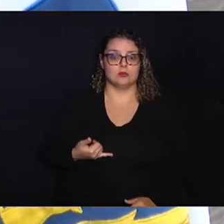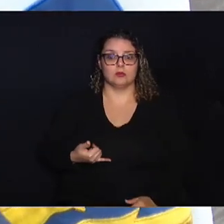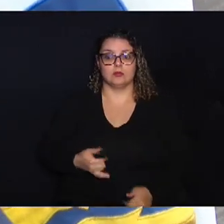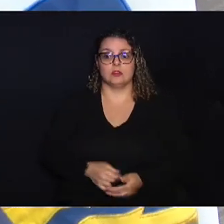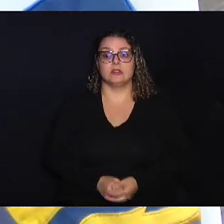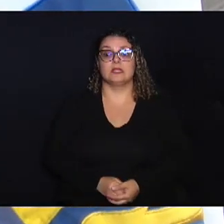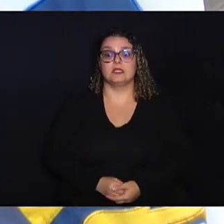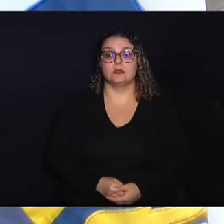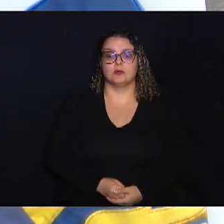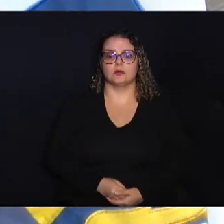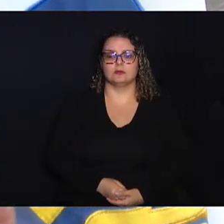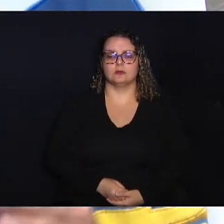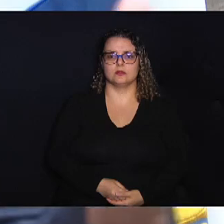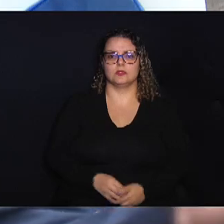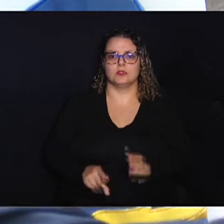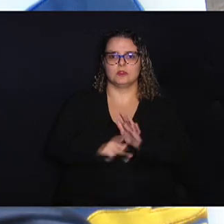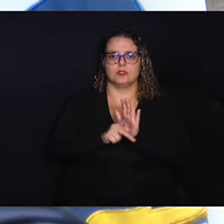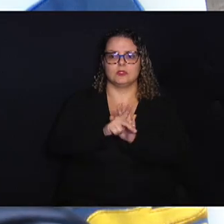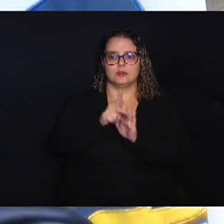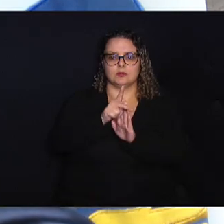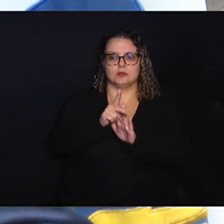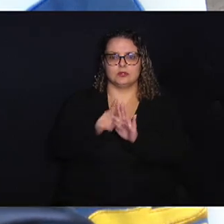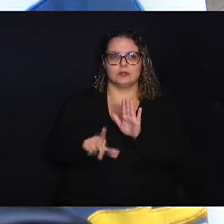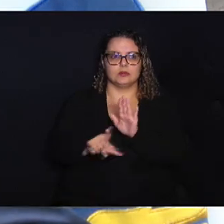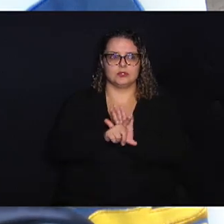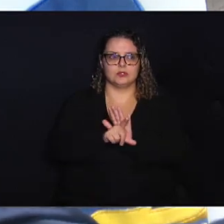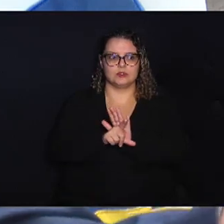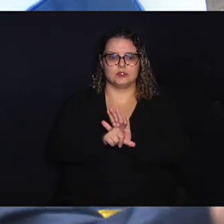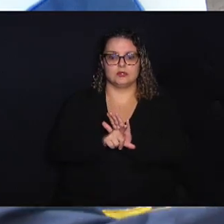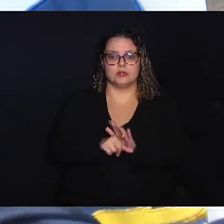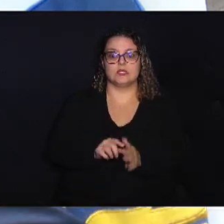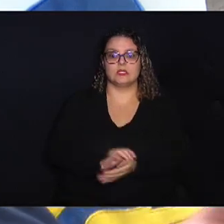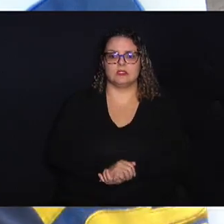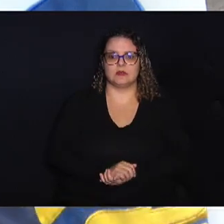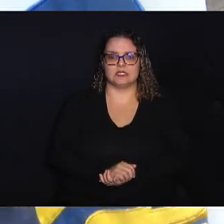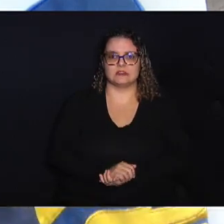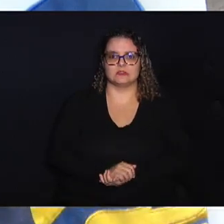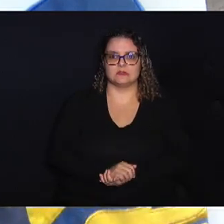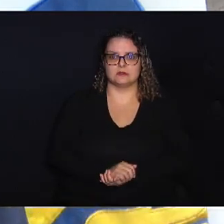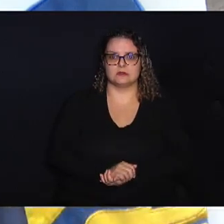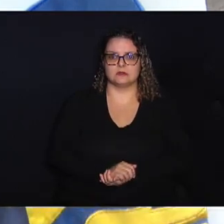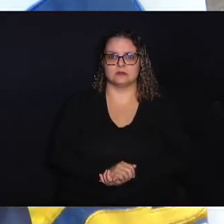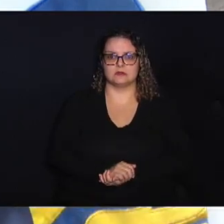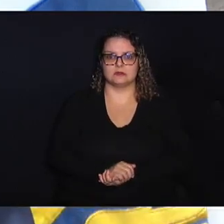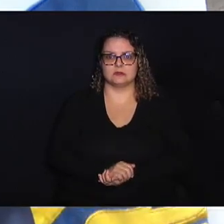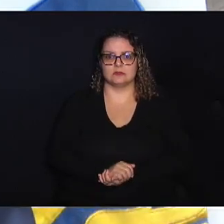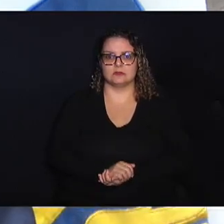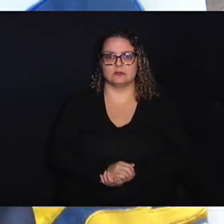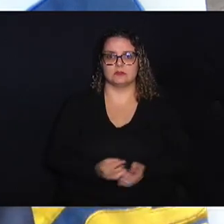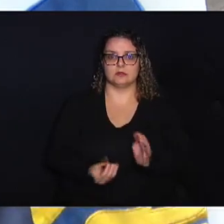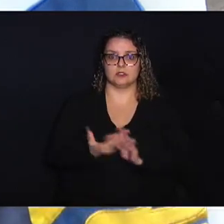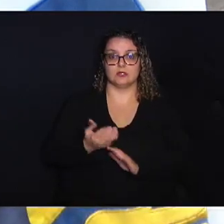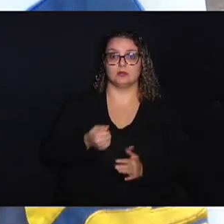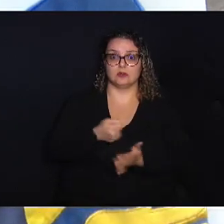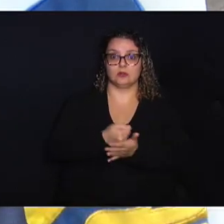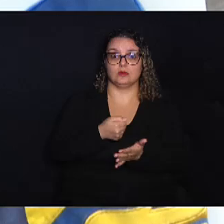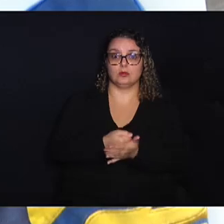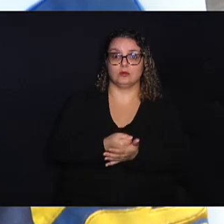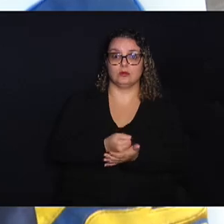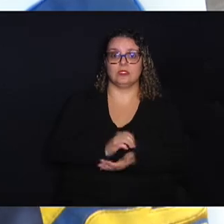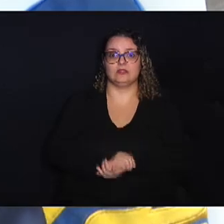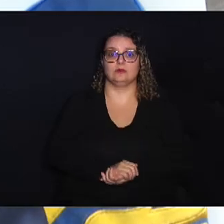acontece. Esse projeto de lei surgido nesse debate, nesse dia, ele obriga que